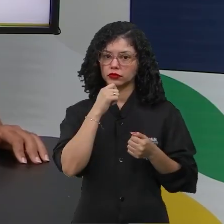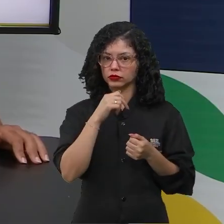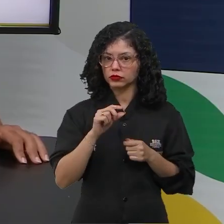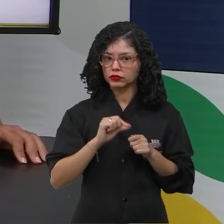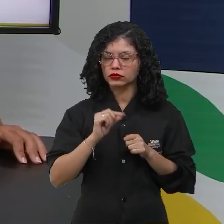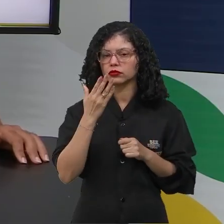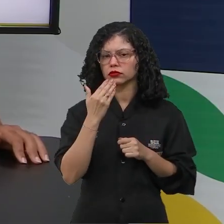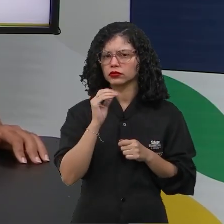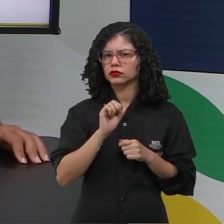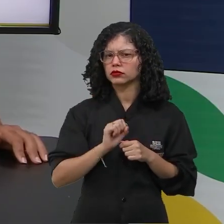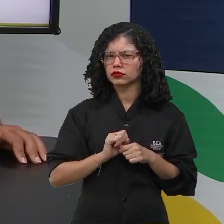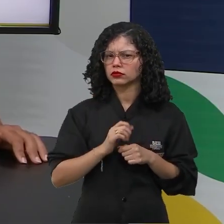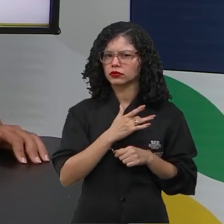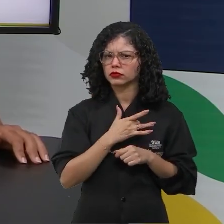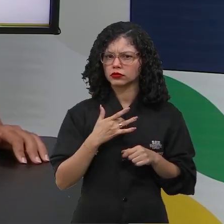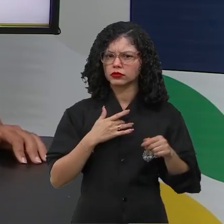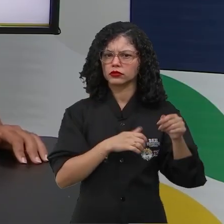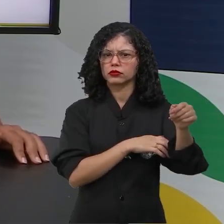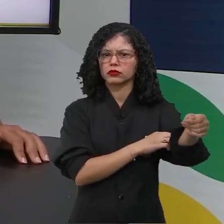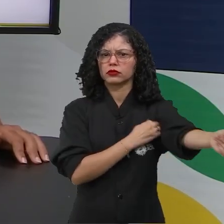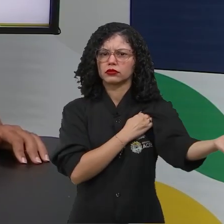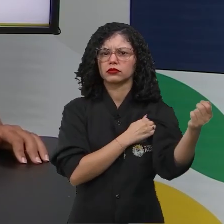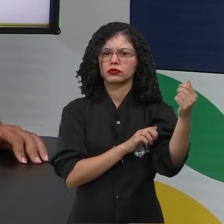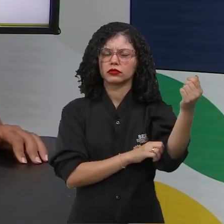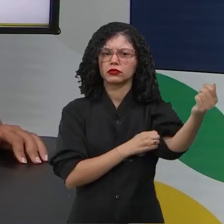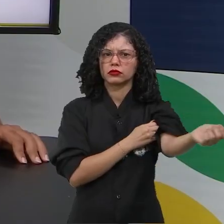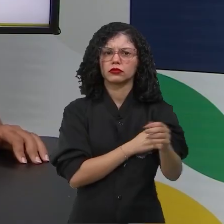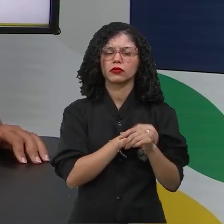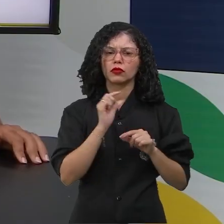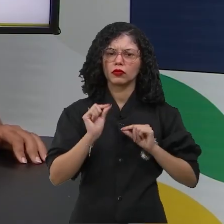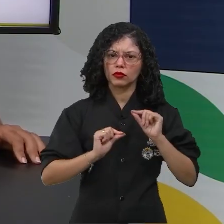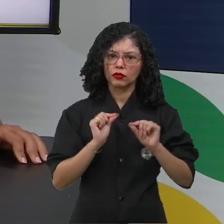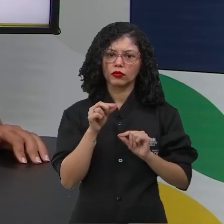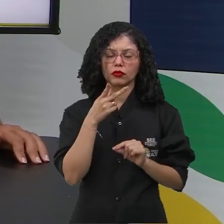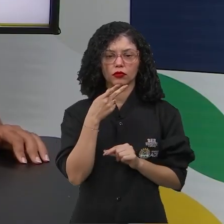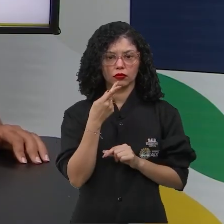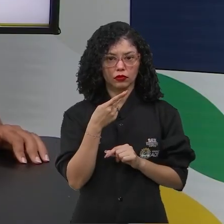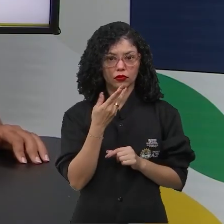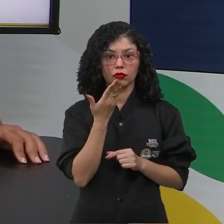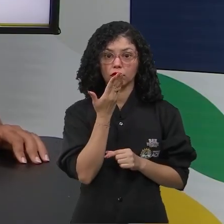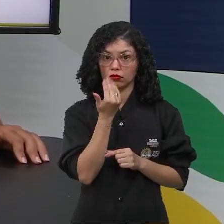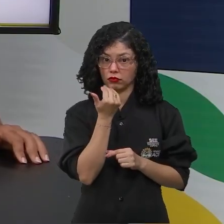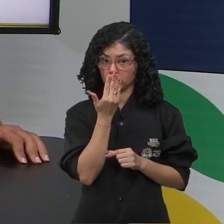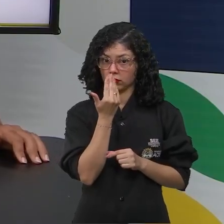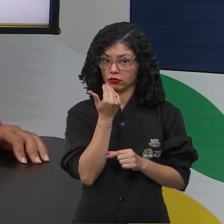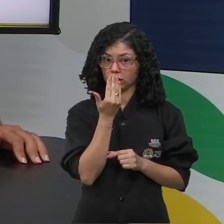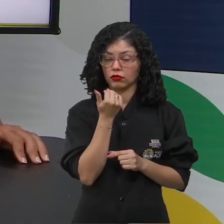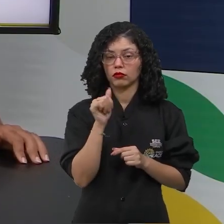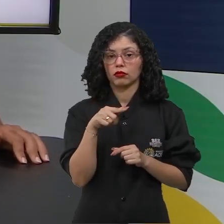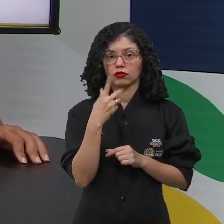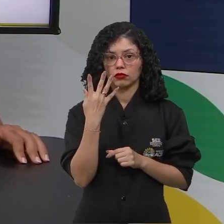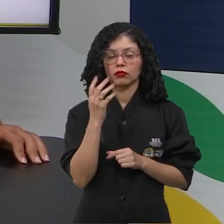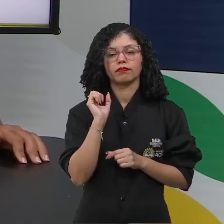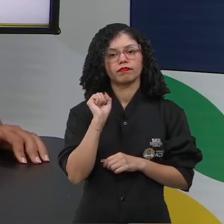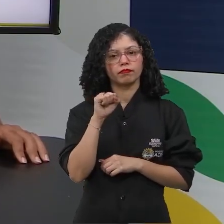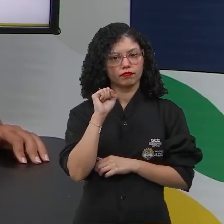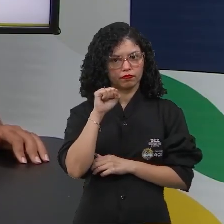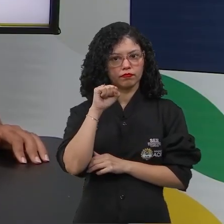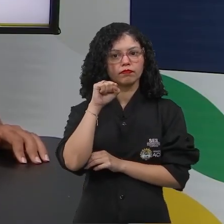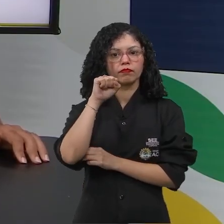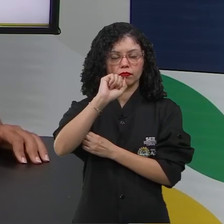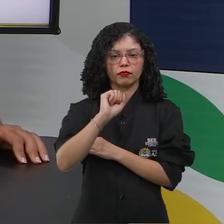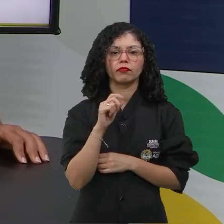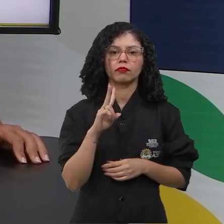faz mal à saúde? Não. Agora, a depender do que você coloque como alimentação e a quantidade, e aí isso sim vai